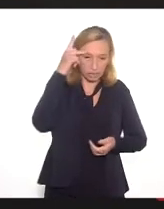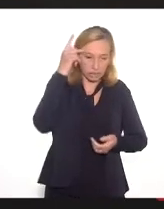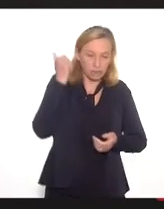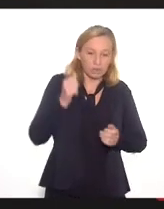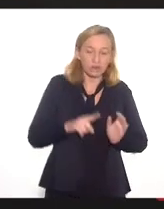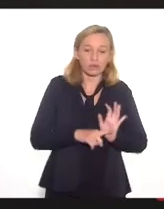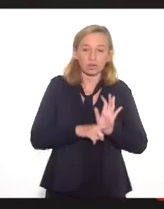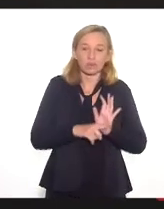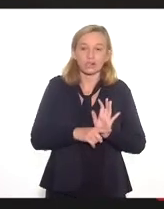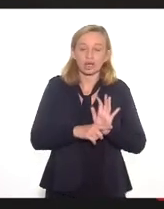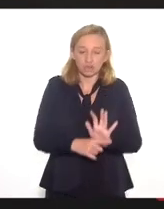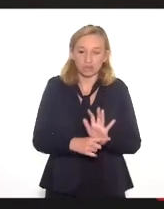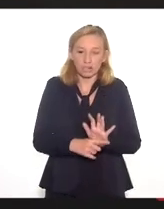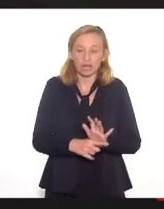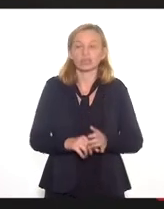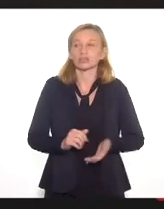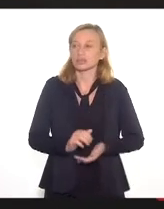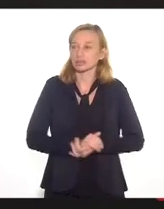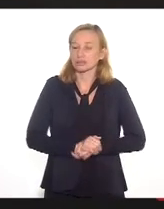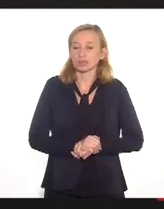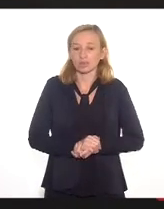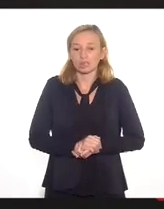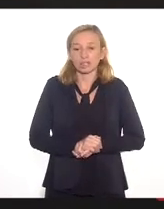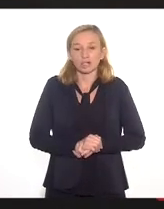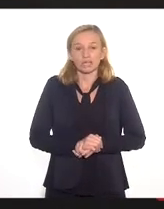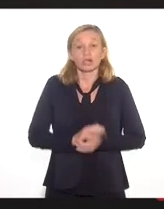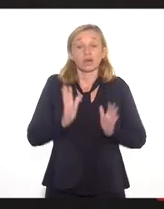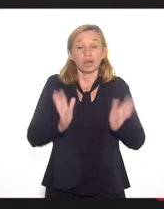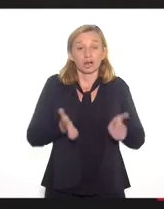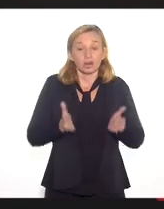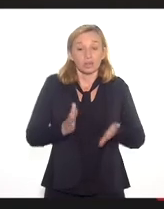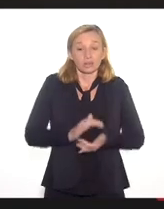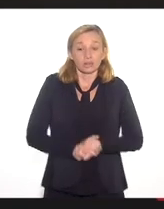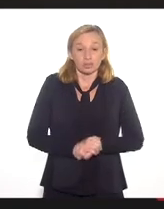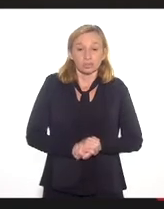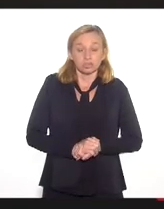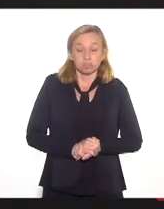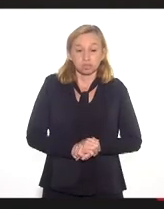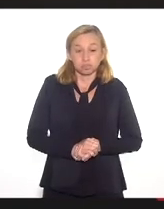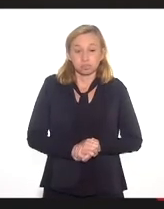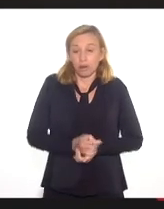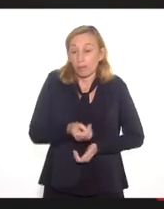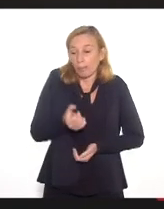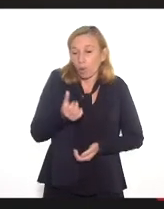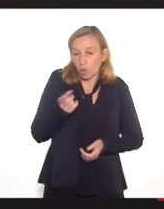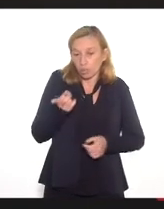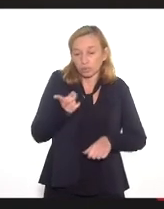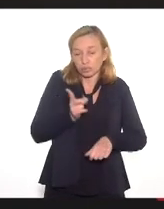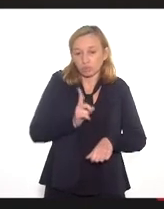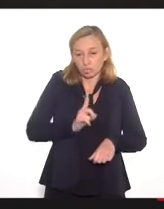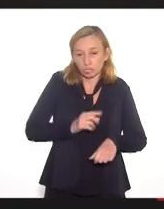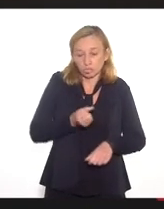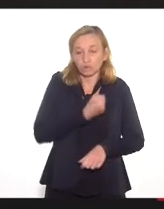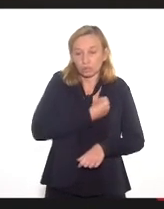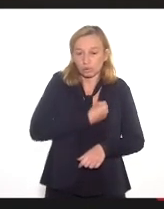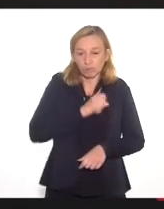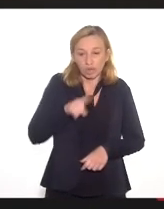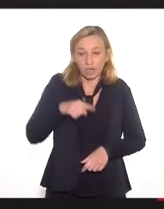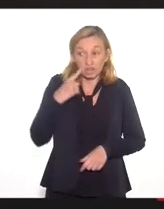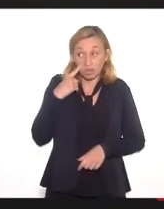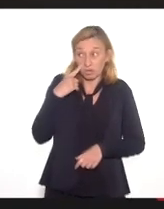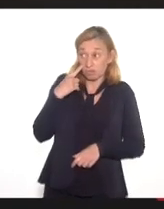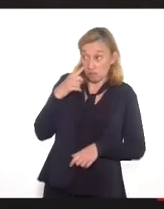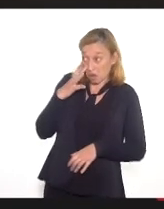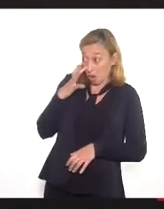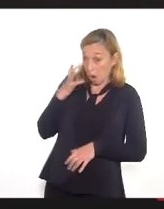milhão de pessoas atendidas pela ação da cidadania no Rio de Janeiro agora isso é uma gota no oceano a gente olha para esses números e fala nossa são números